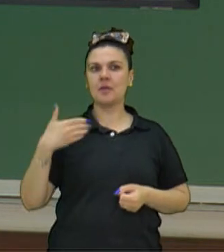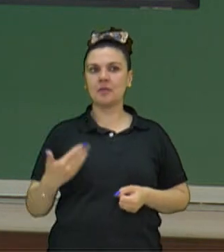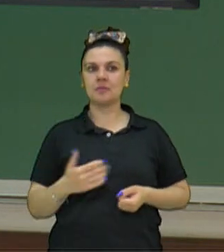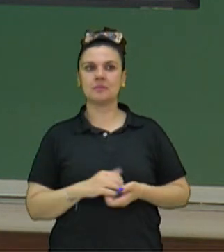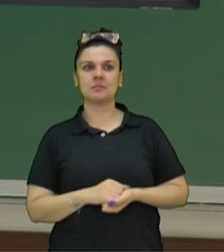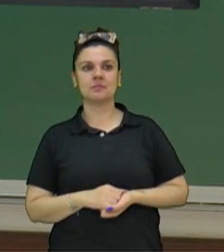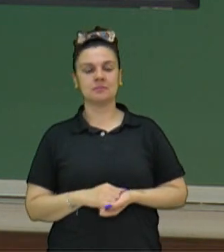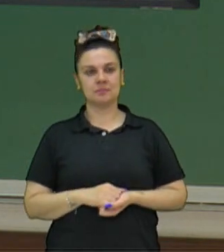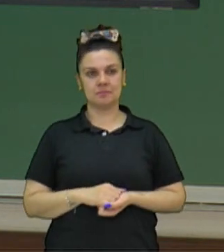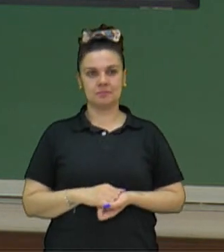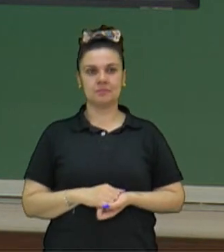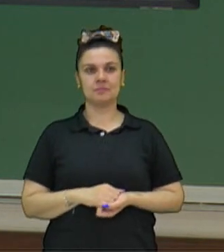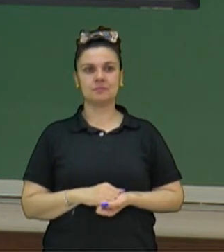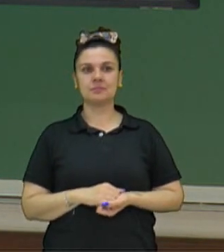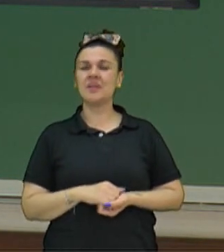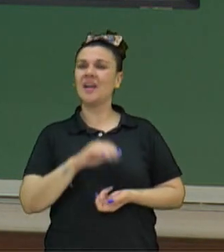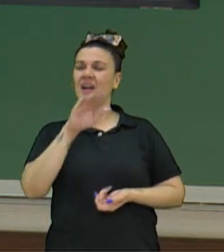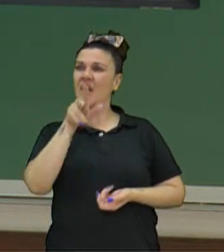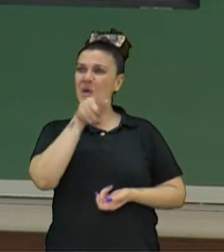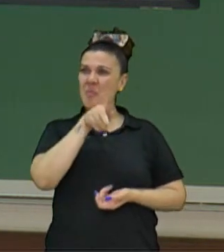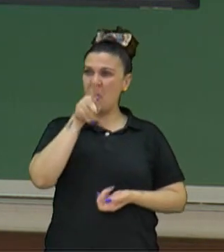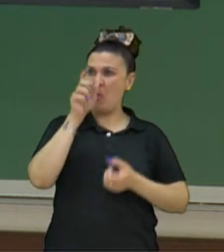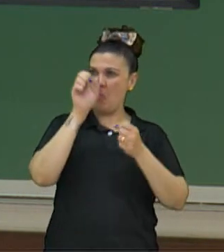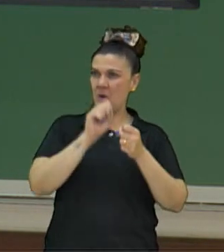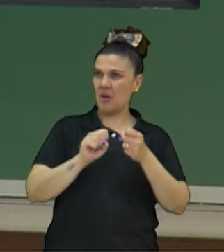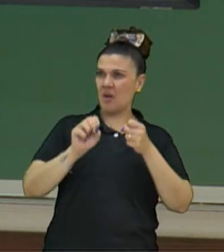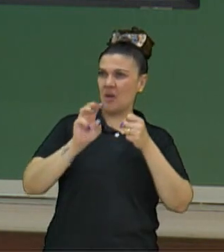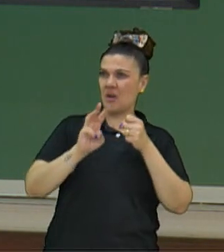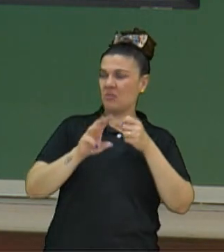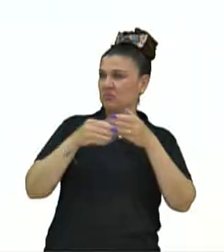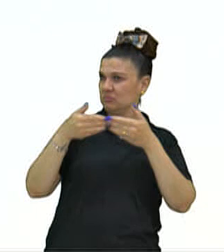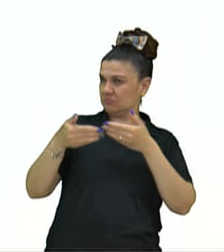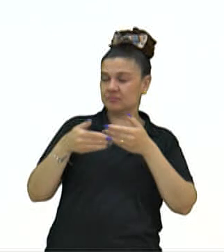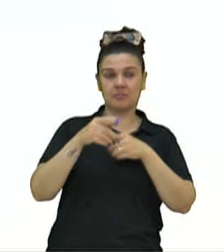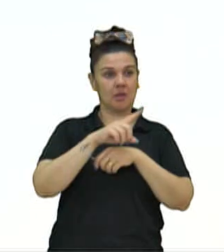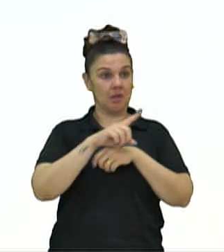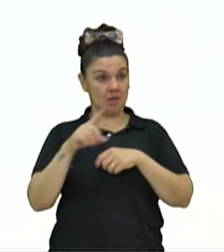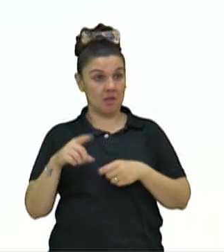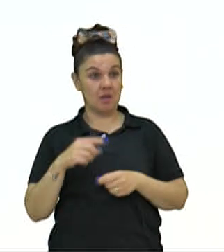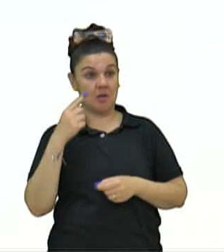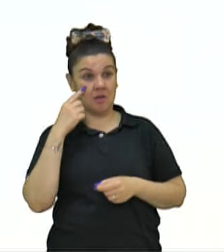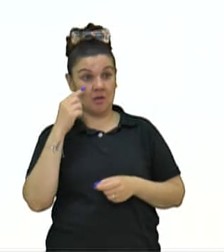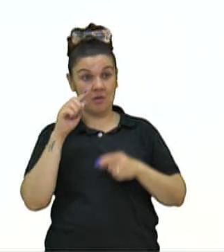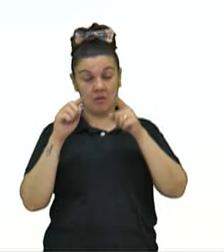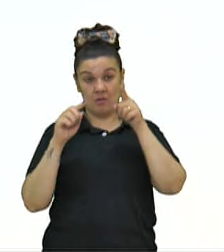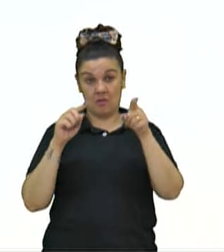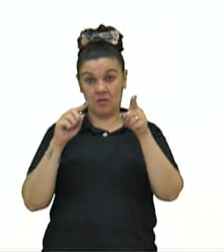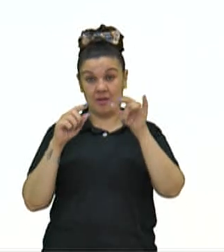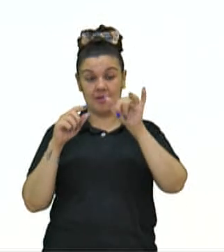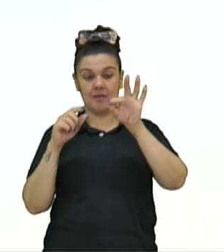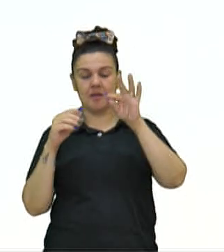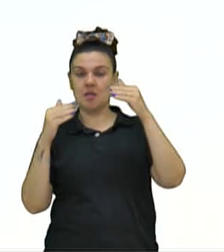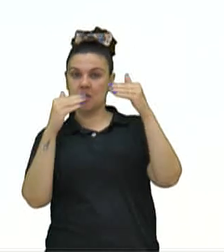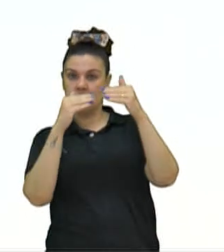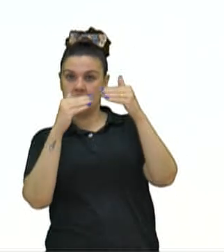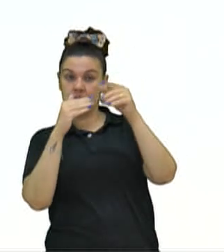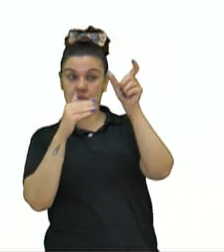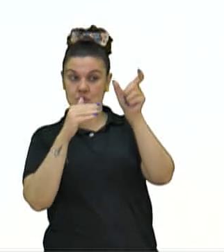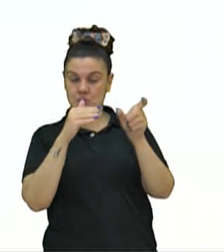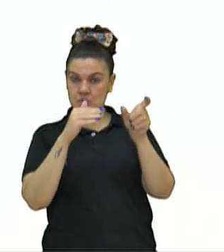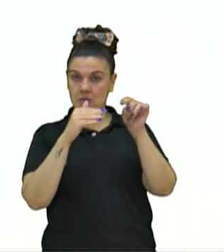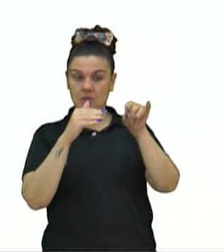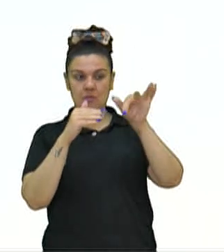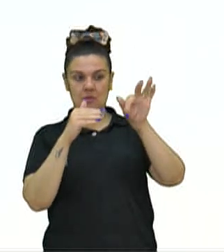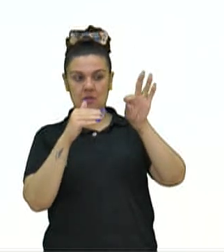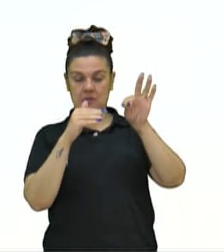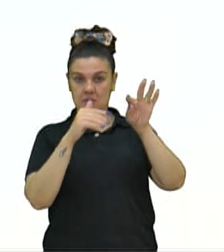it was. Teacher, eu não poderia usar it were? Não, né? O verbo to be, ele concorda com o sujeito.